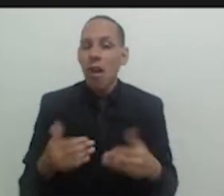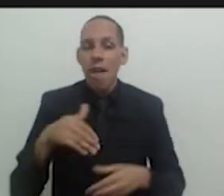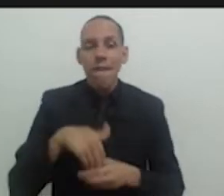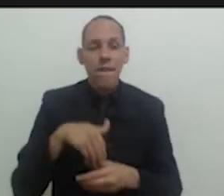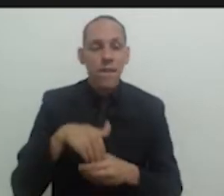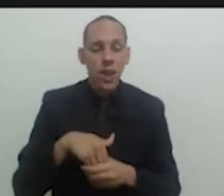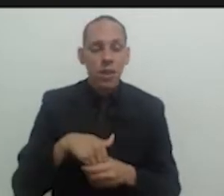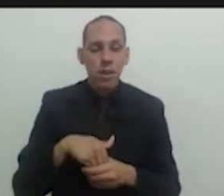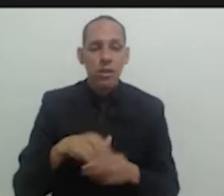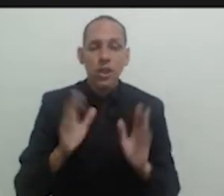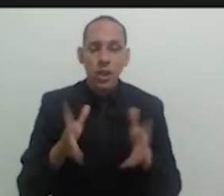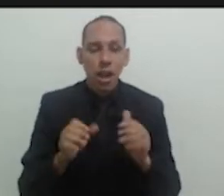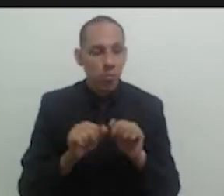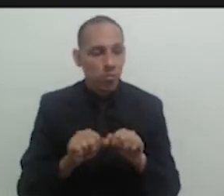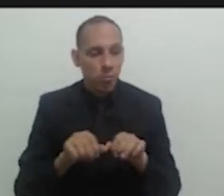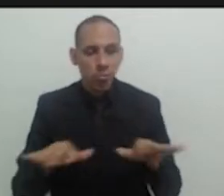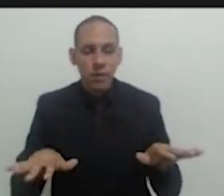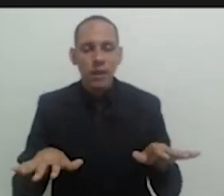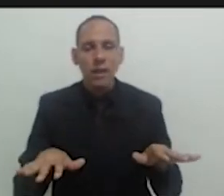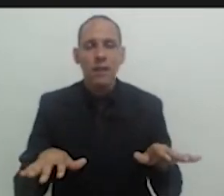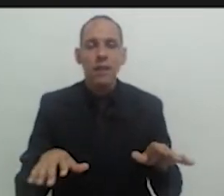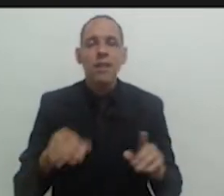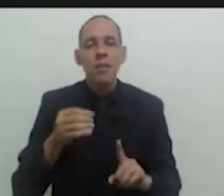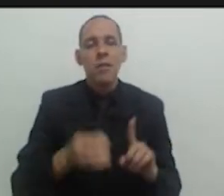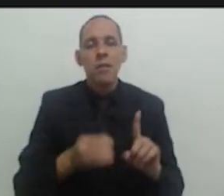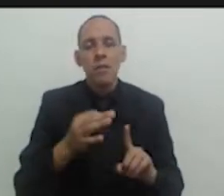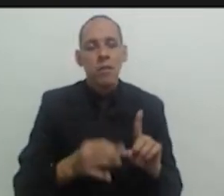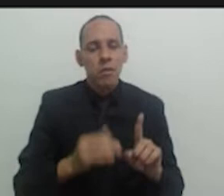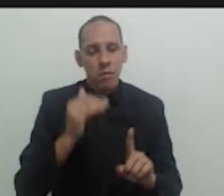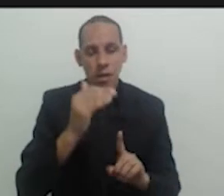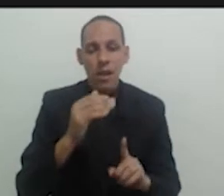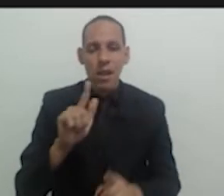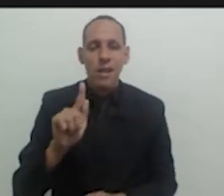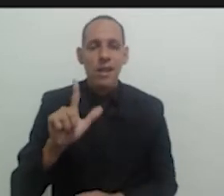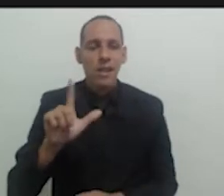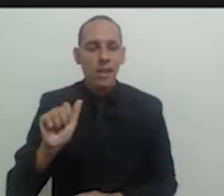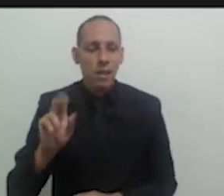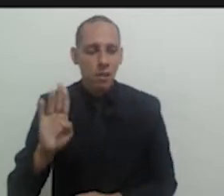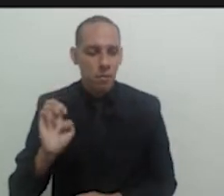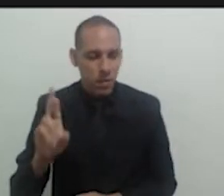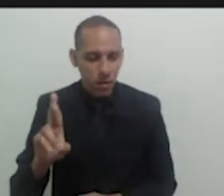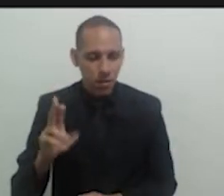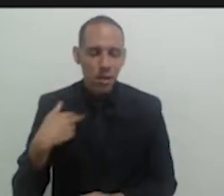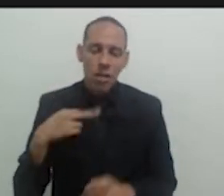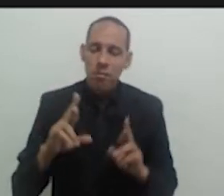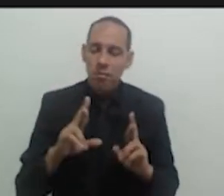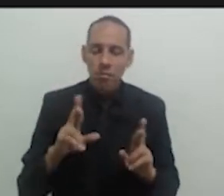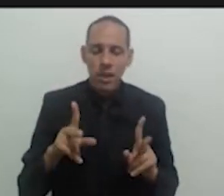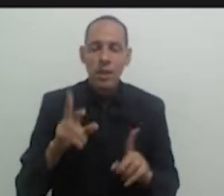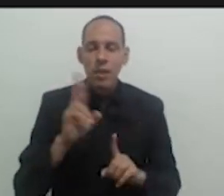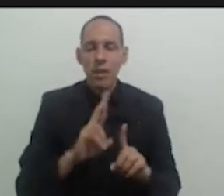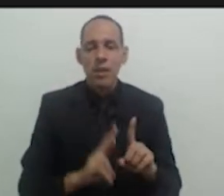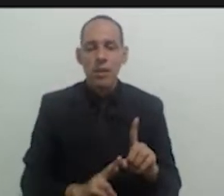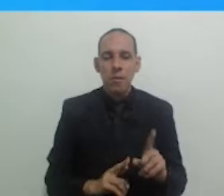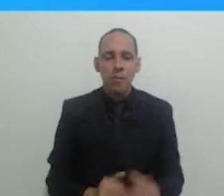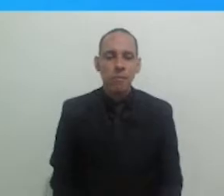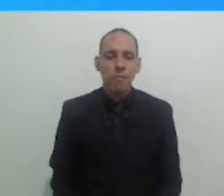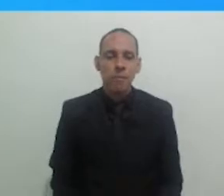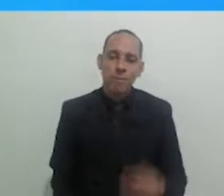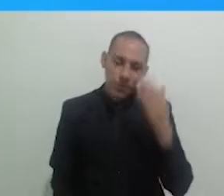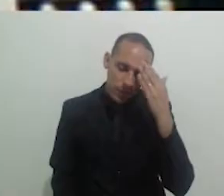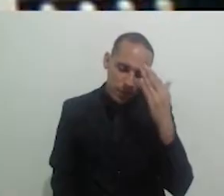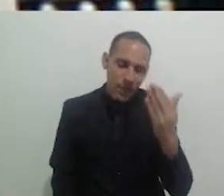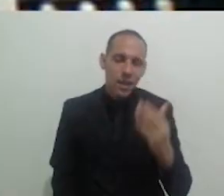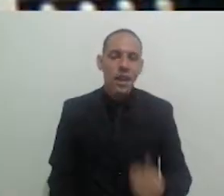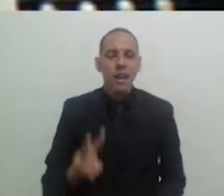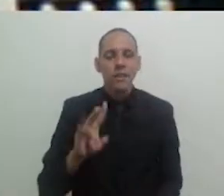distribuído pelo desembargador Glauber Rego. Então, eu divirjo do eminente relator. Obrigado, desembargador Virgílio.